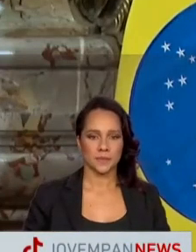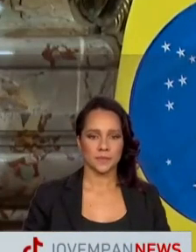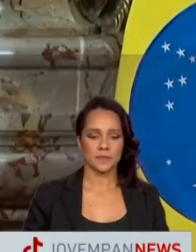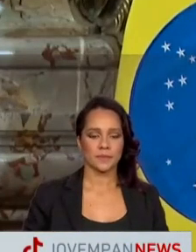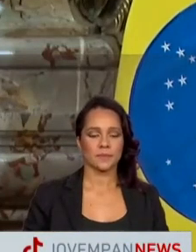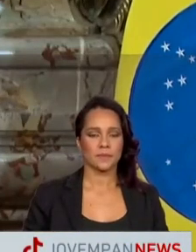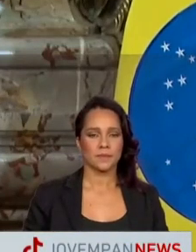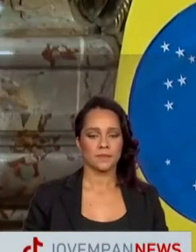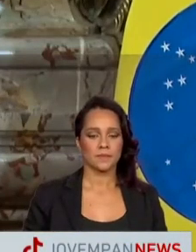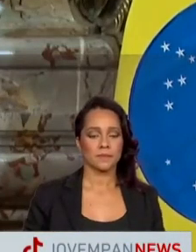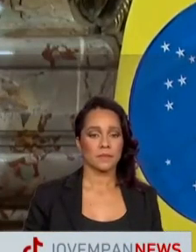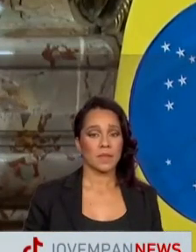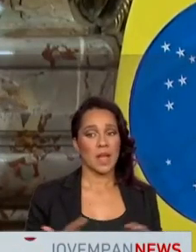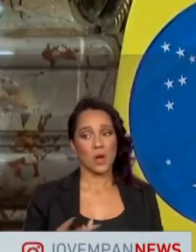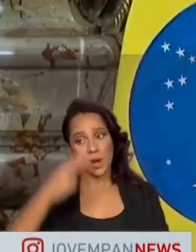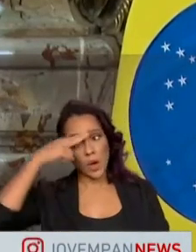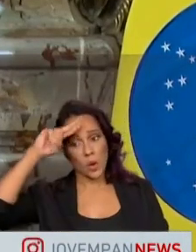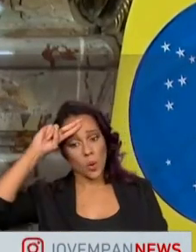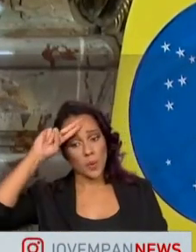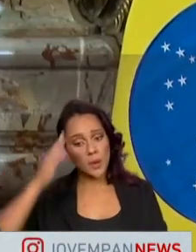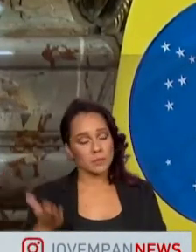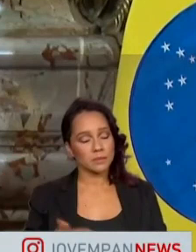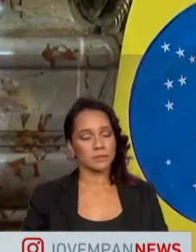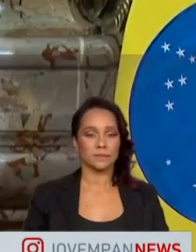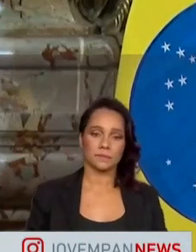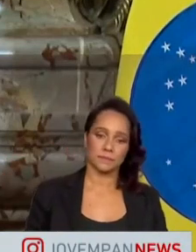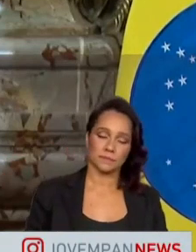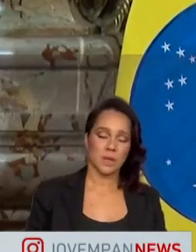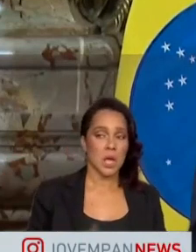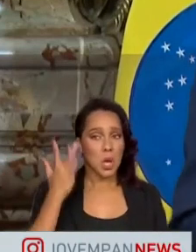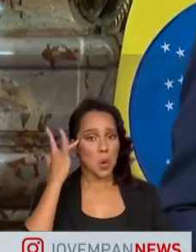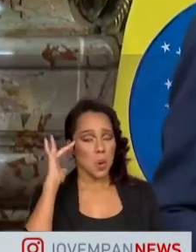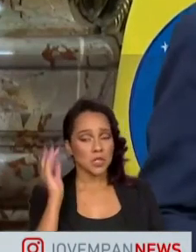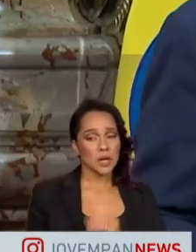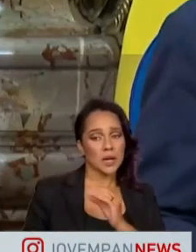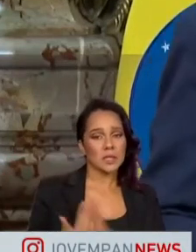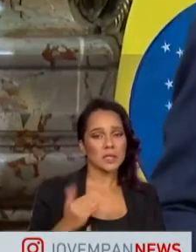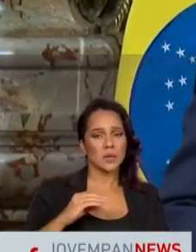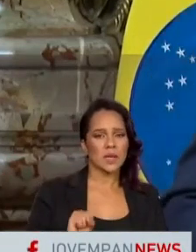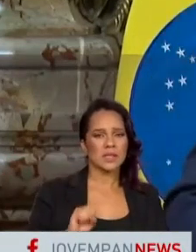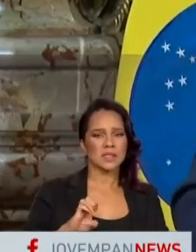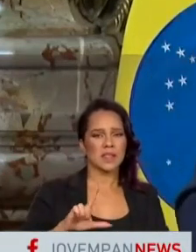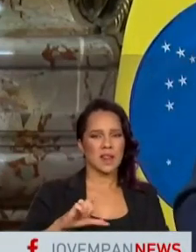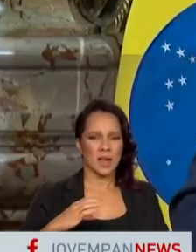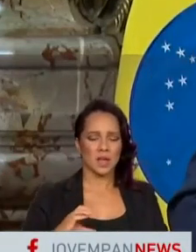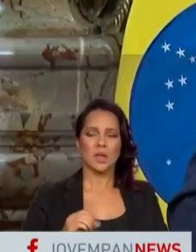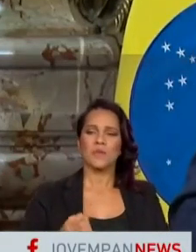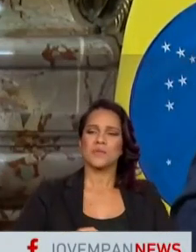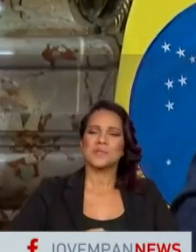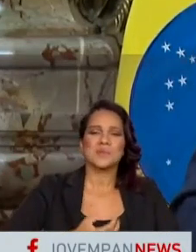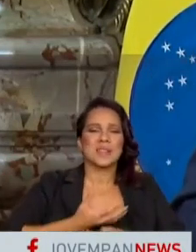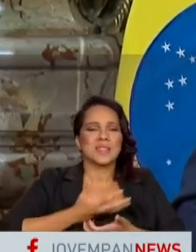pueblo. Com relação a Cuba. Sobre Cuba. Eu acho que a criação da CELAC foi uma